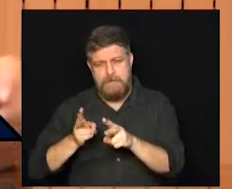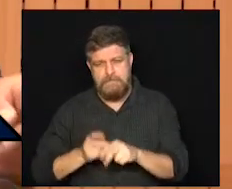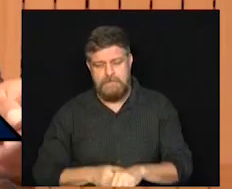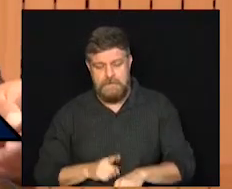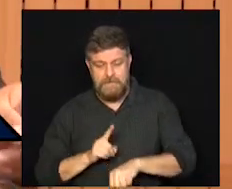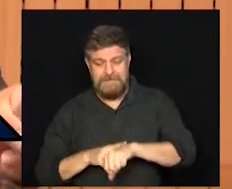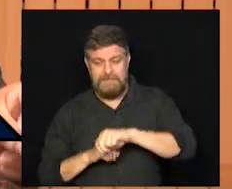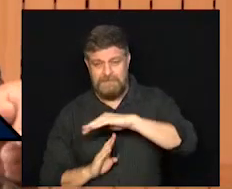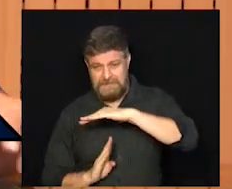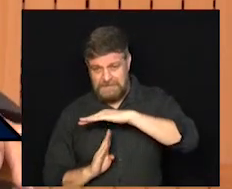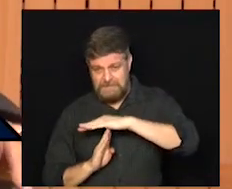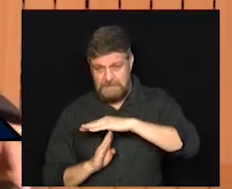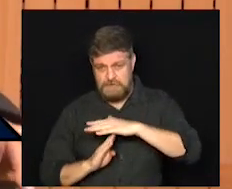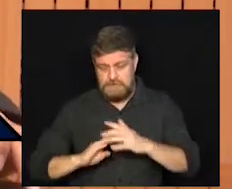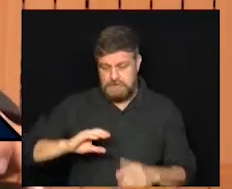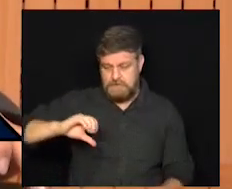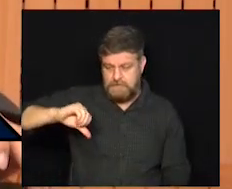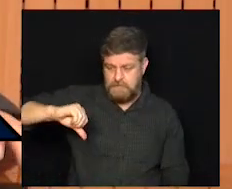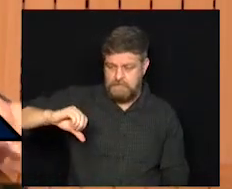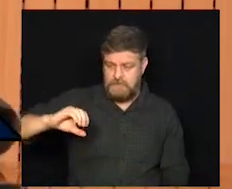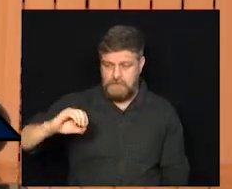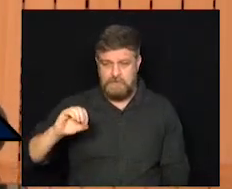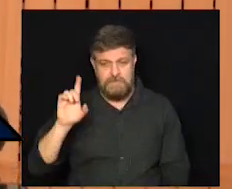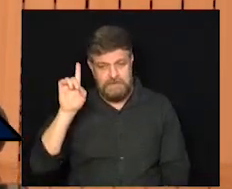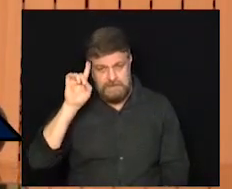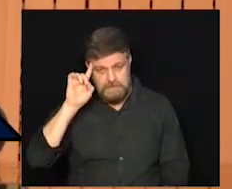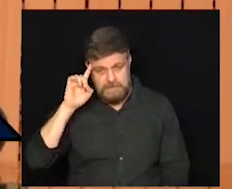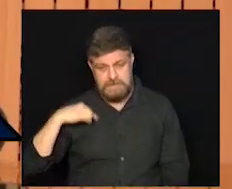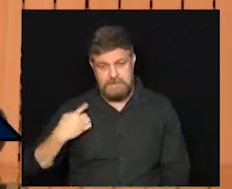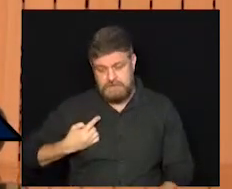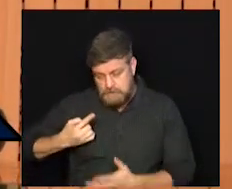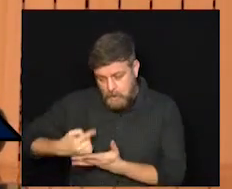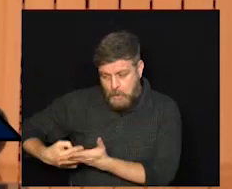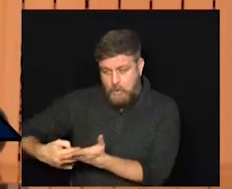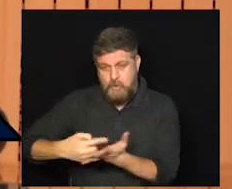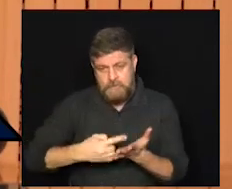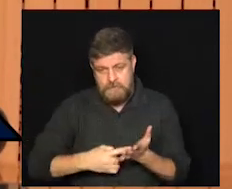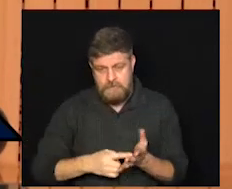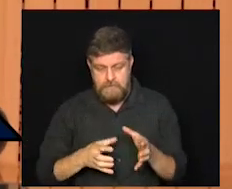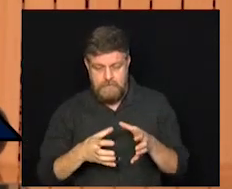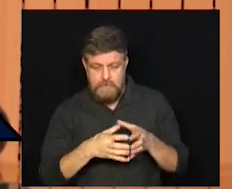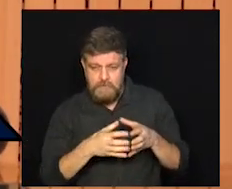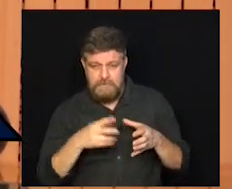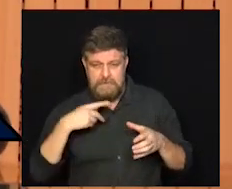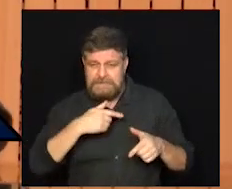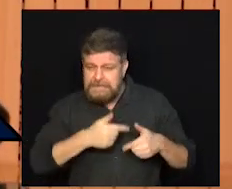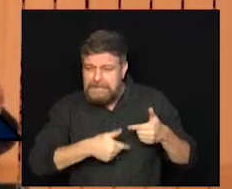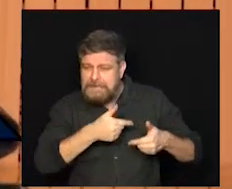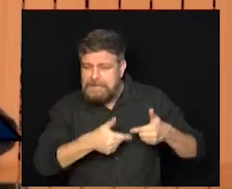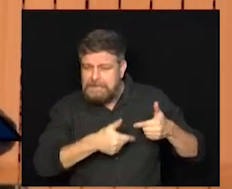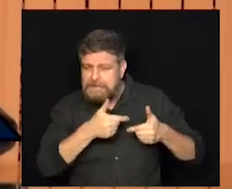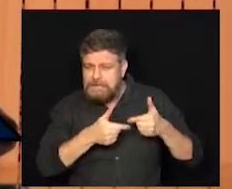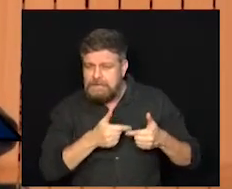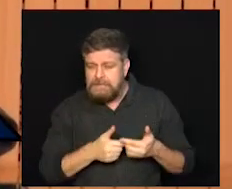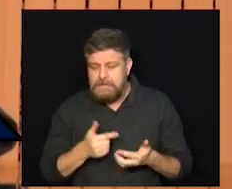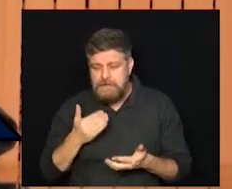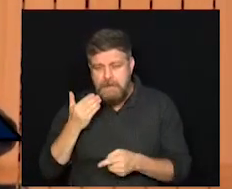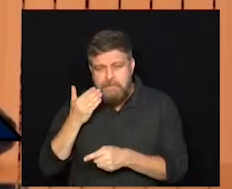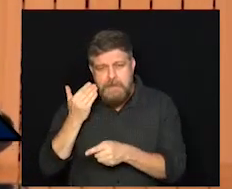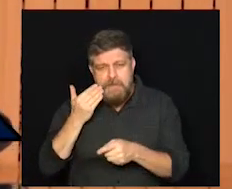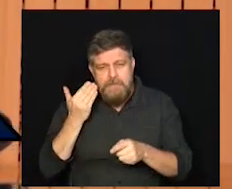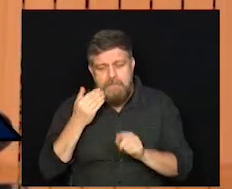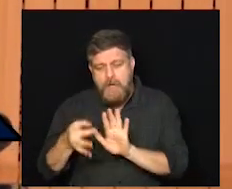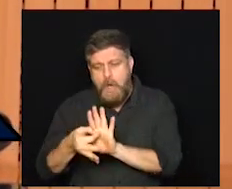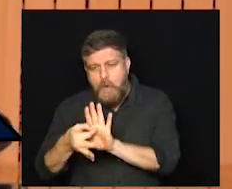dias, é o tempo que a gente estabeleceu aí para os trabalhos da comissão, e vai recolher informações,